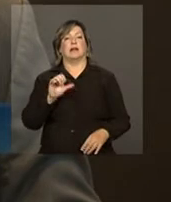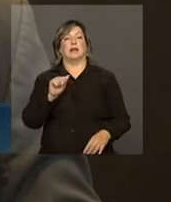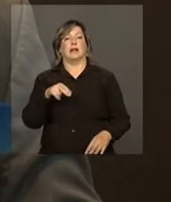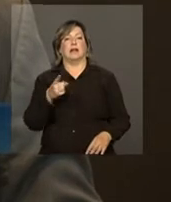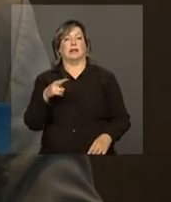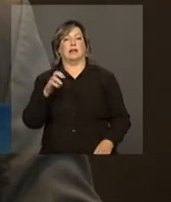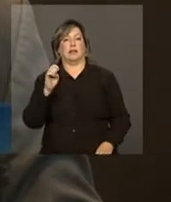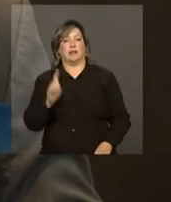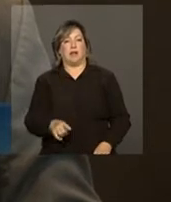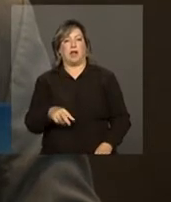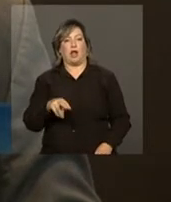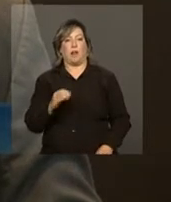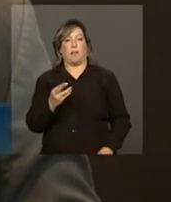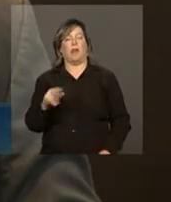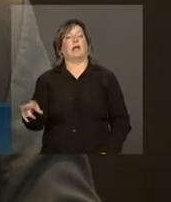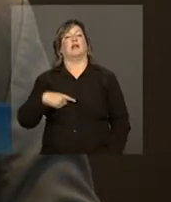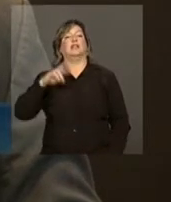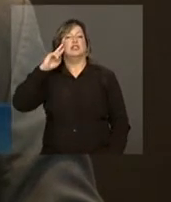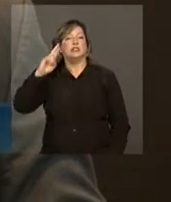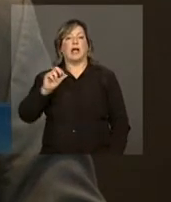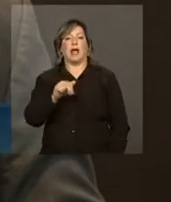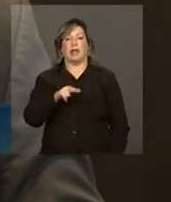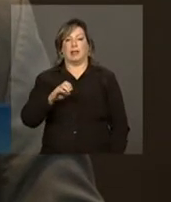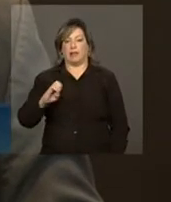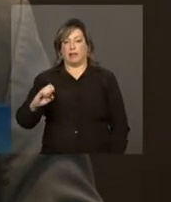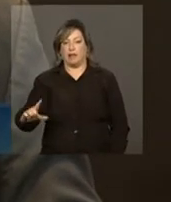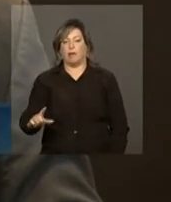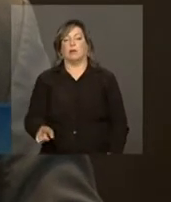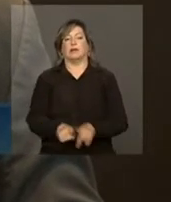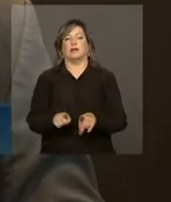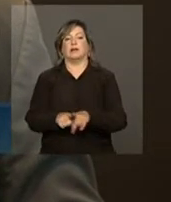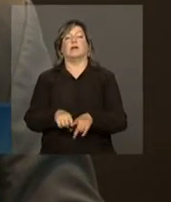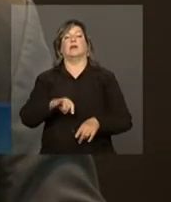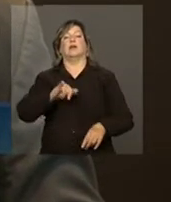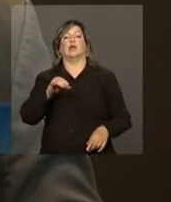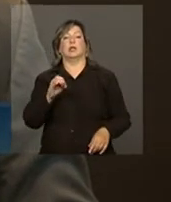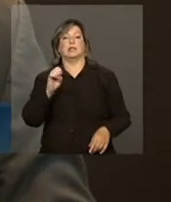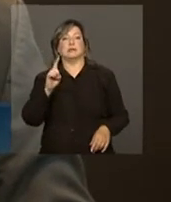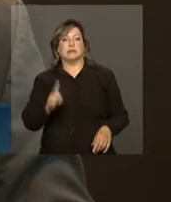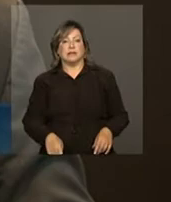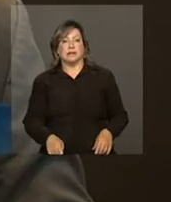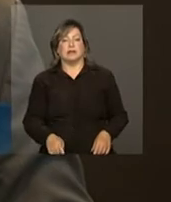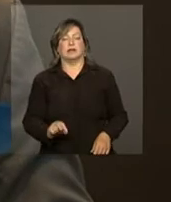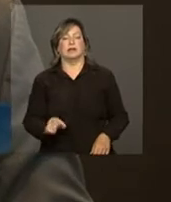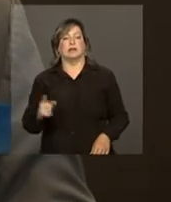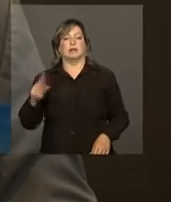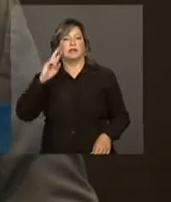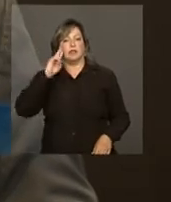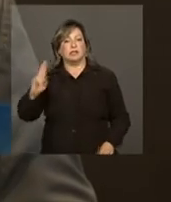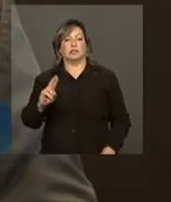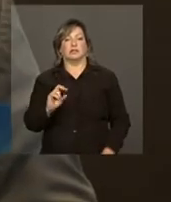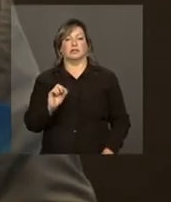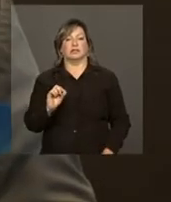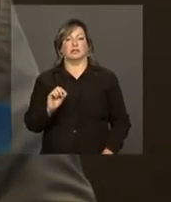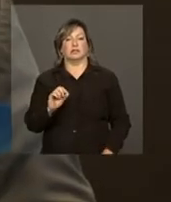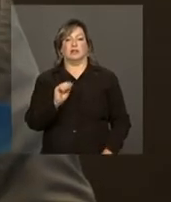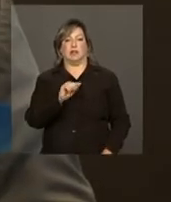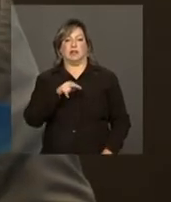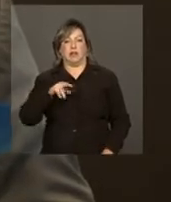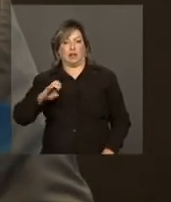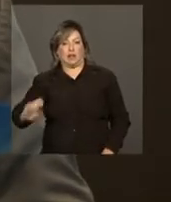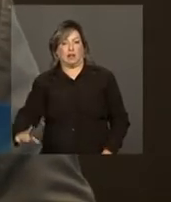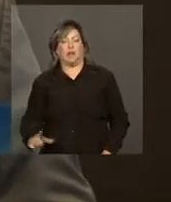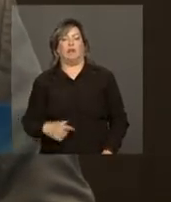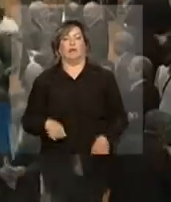Nóbrega diretor da aneel convido o Senor José jurosa Júnior diretor da Agência Nacional de Energia Elétrica